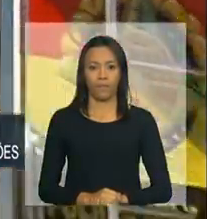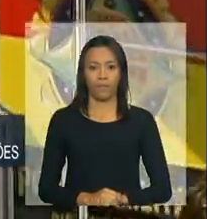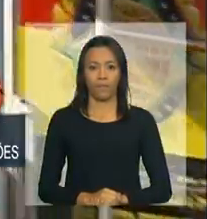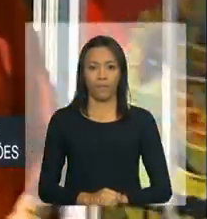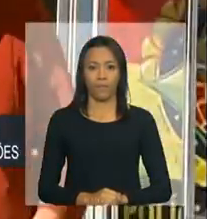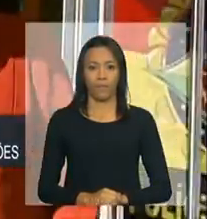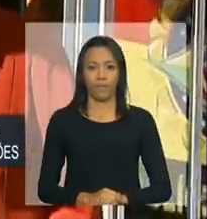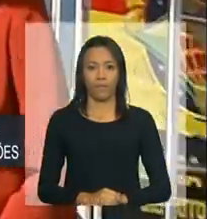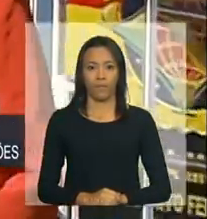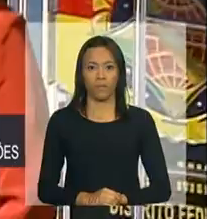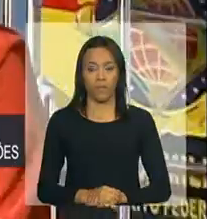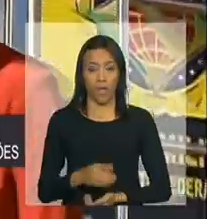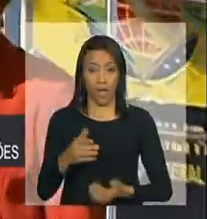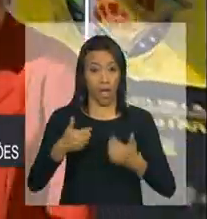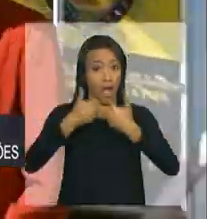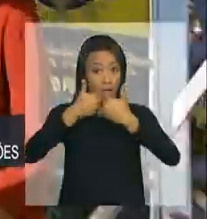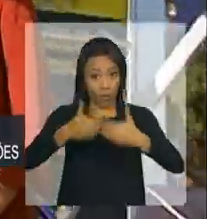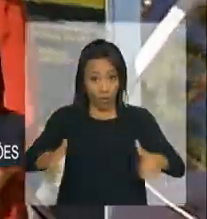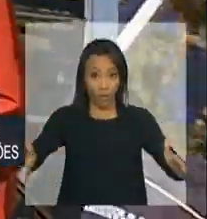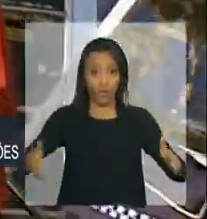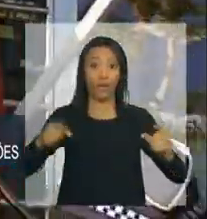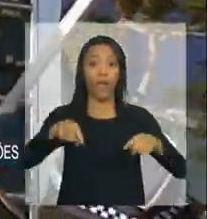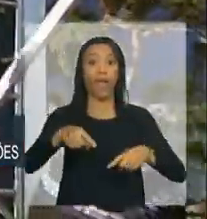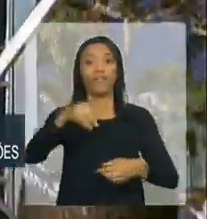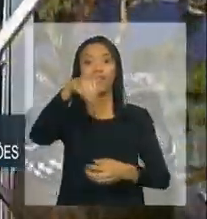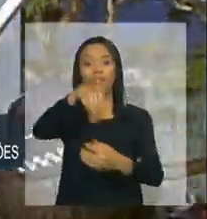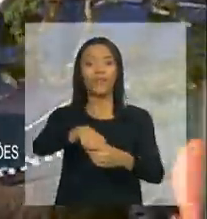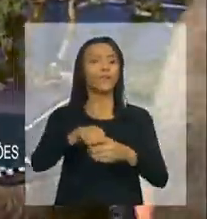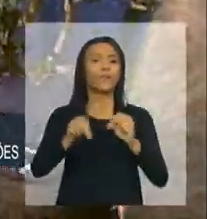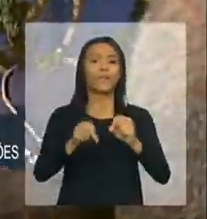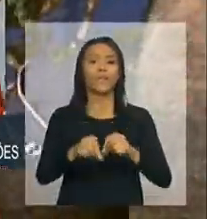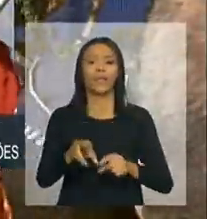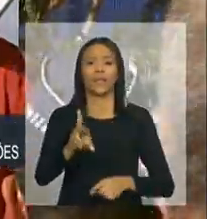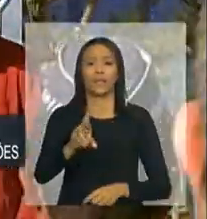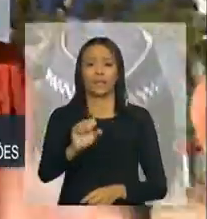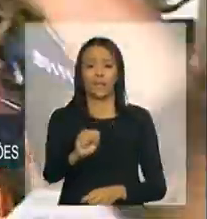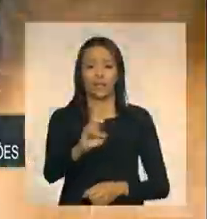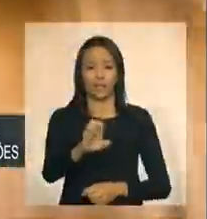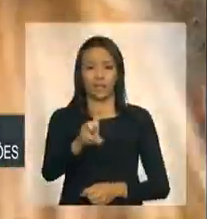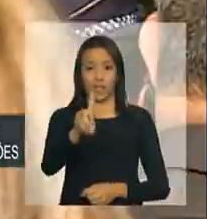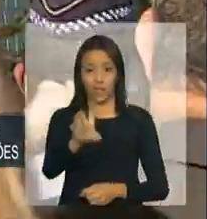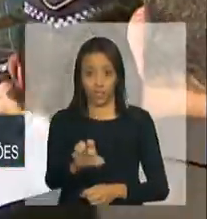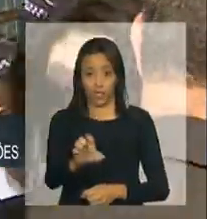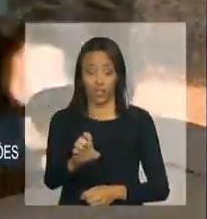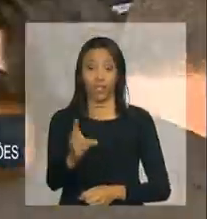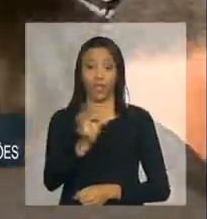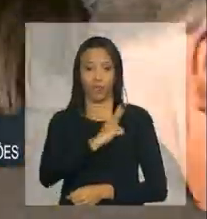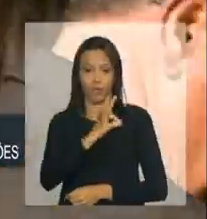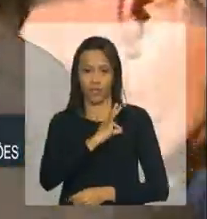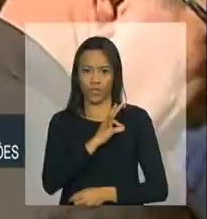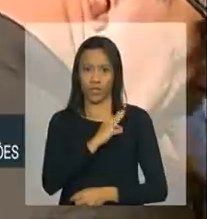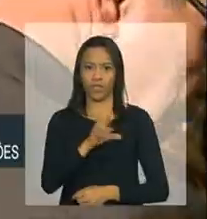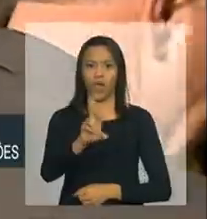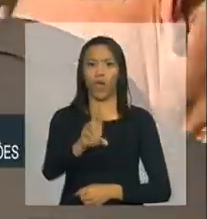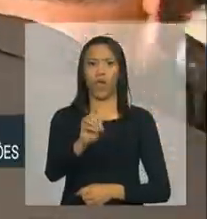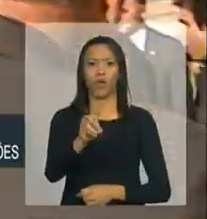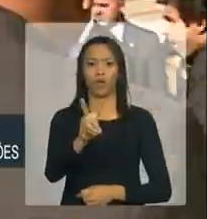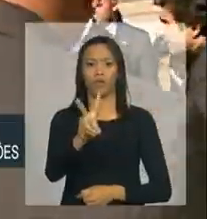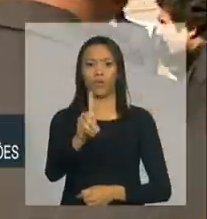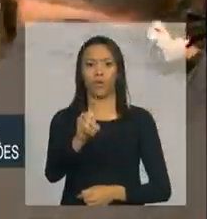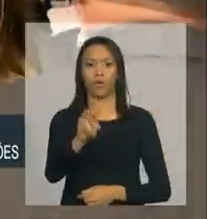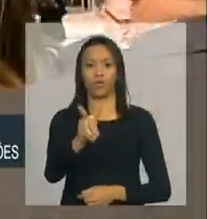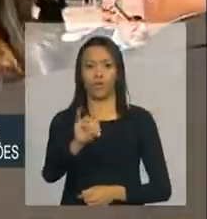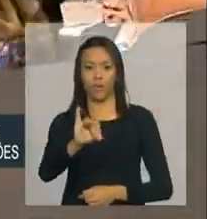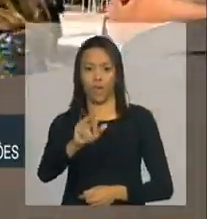a a inauguração ocorre na sede da Polícia Rodoviária Federal esse centro está instalado no